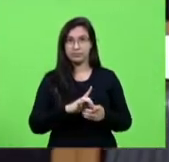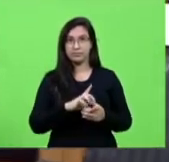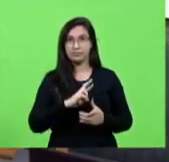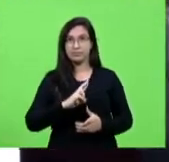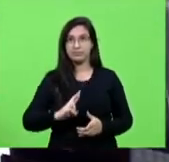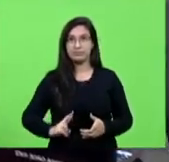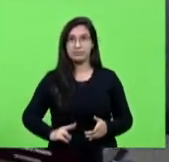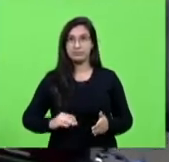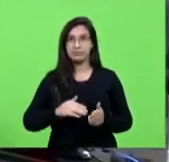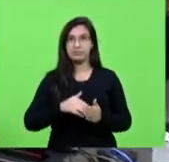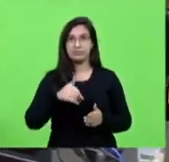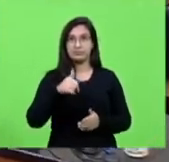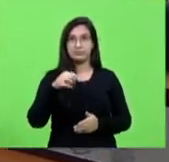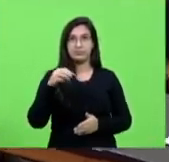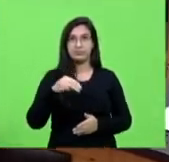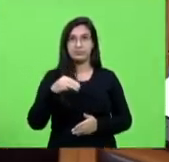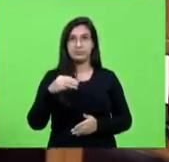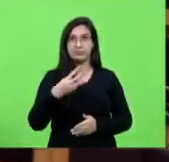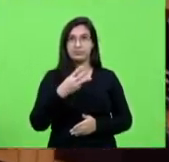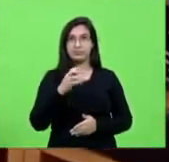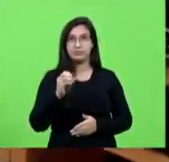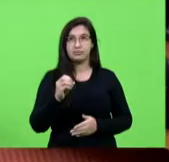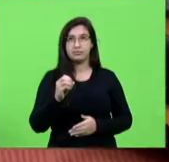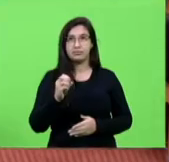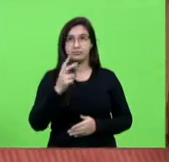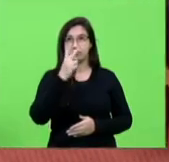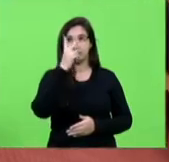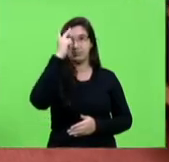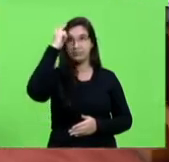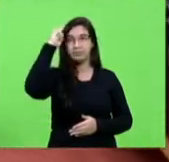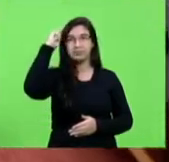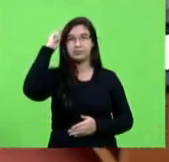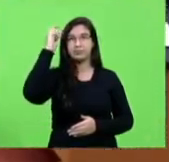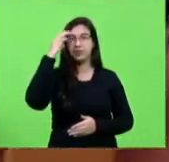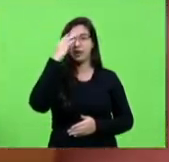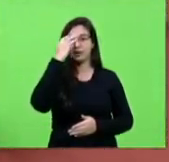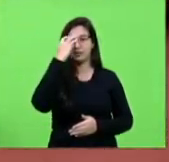30. Deputado doutor Vicente Carro Preso.